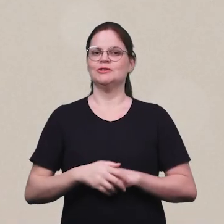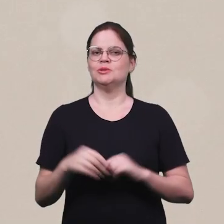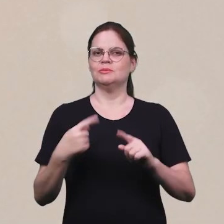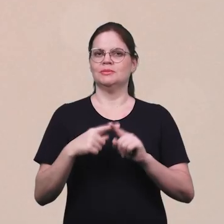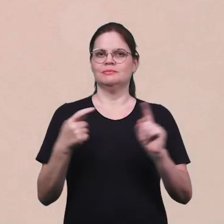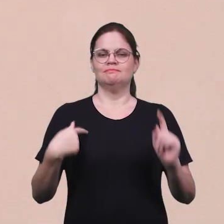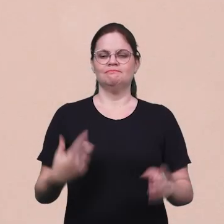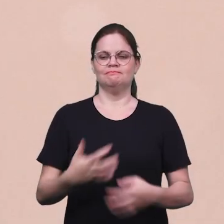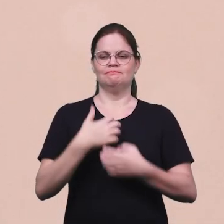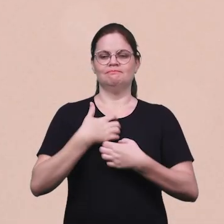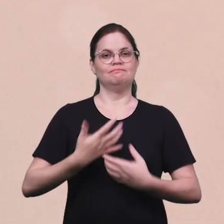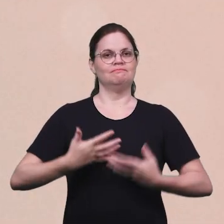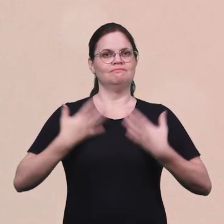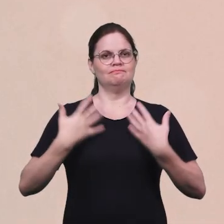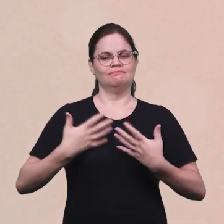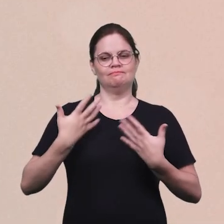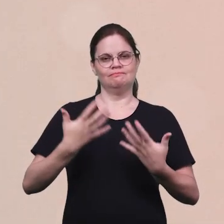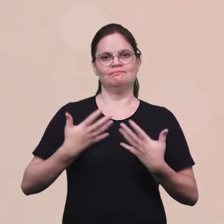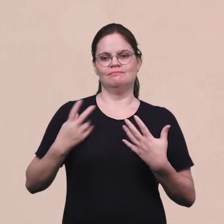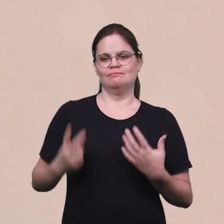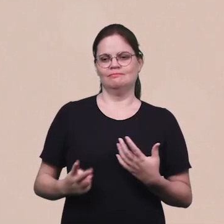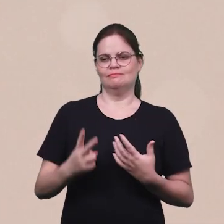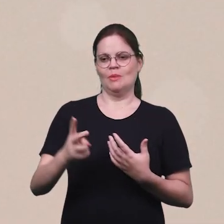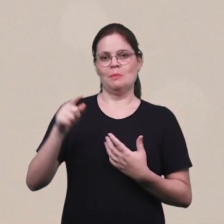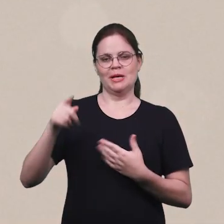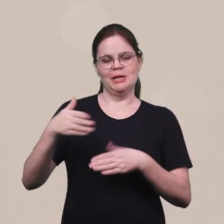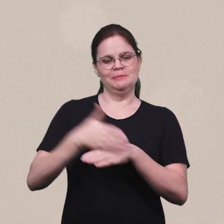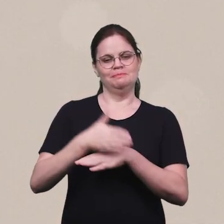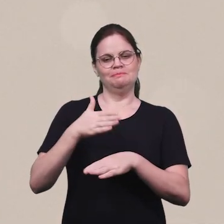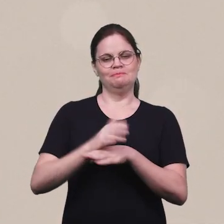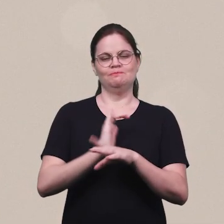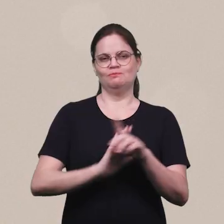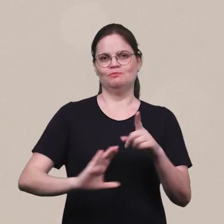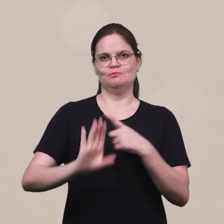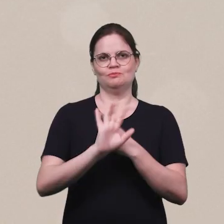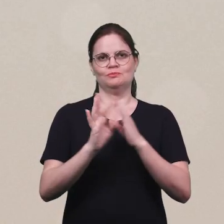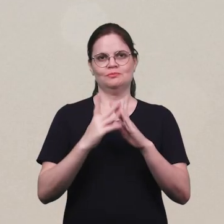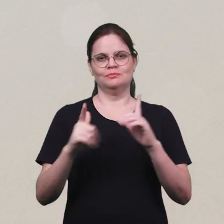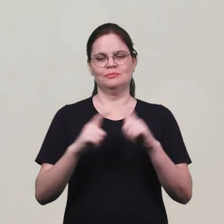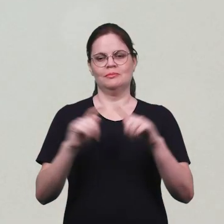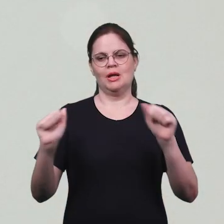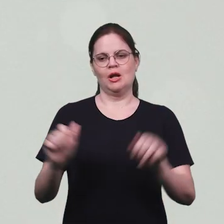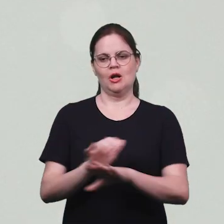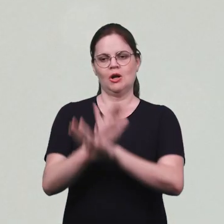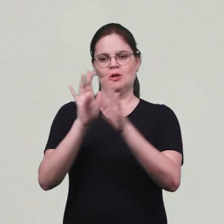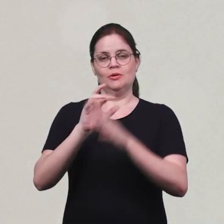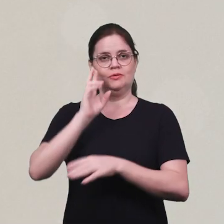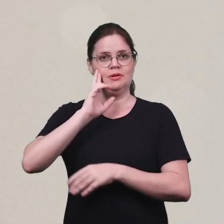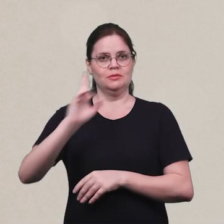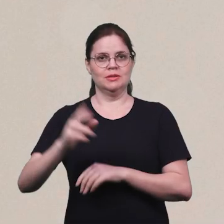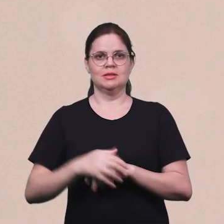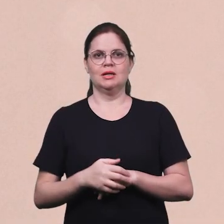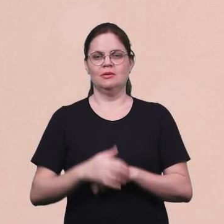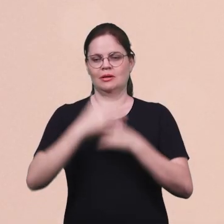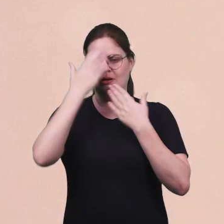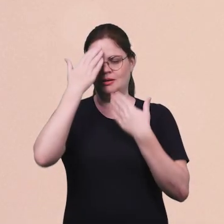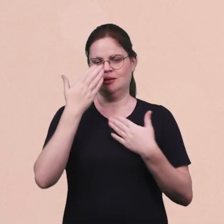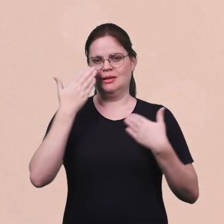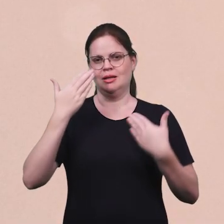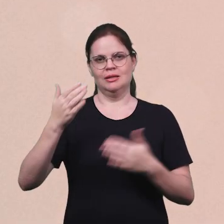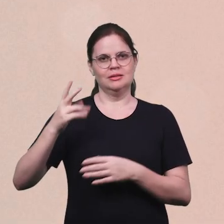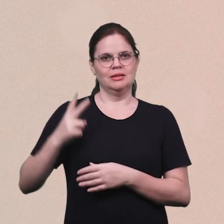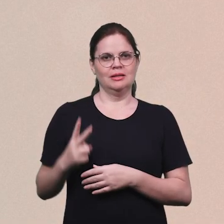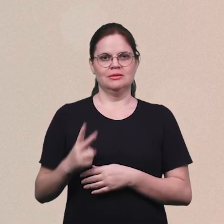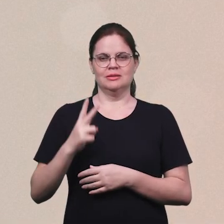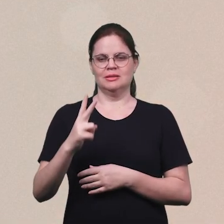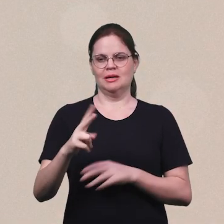pela alegria que ele tem sempre demonstrado de estar na casa do Senhor para glorificar o seu santo nome,